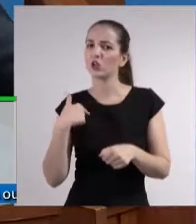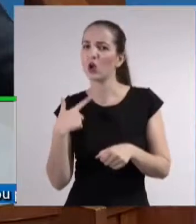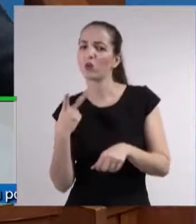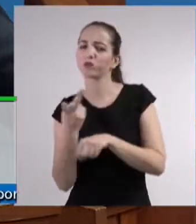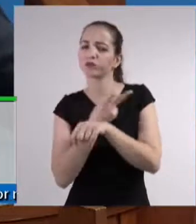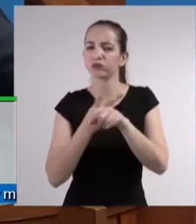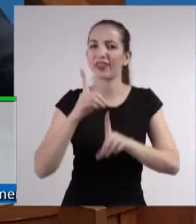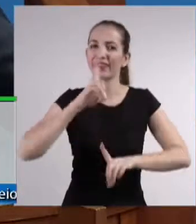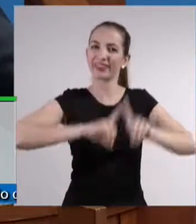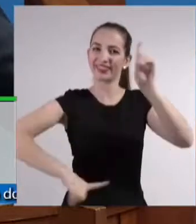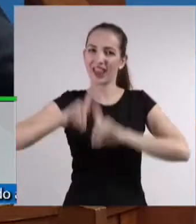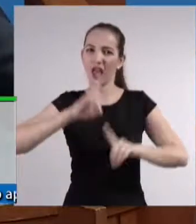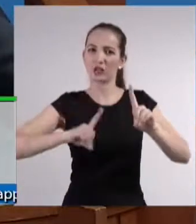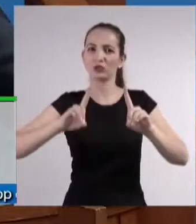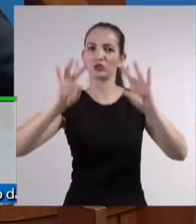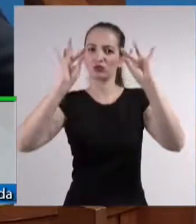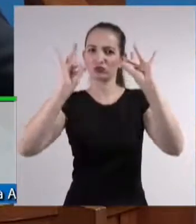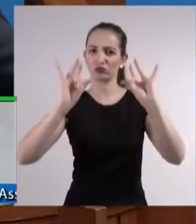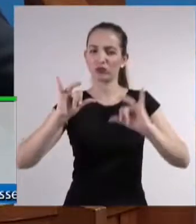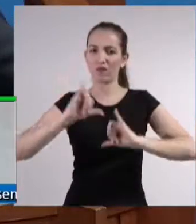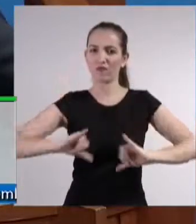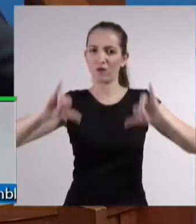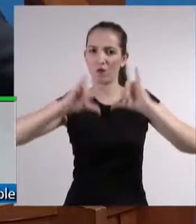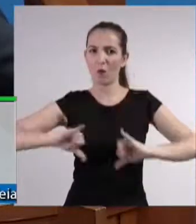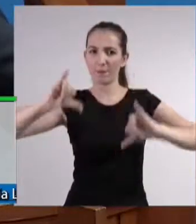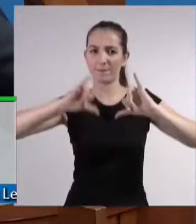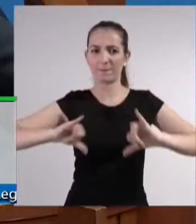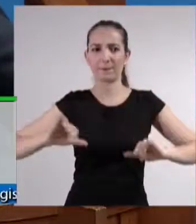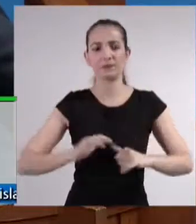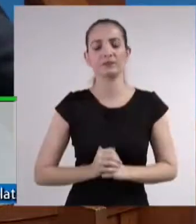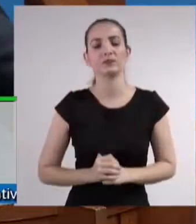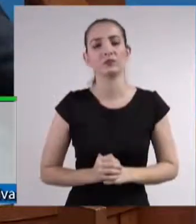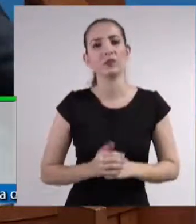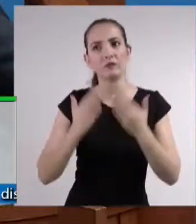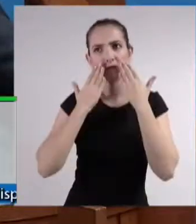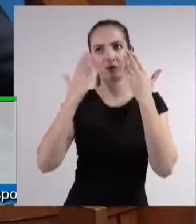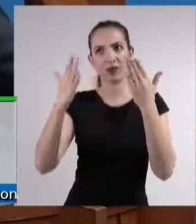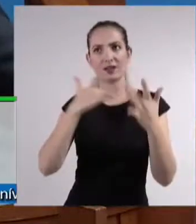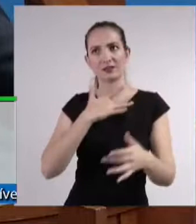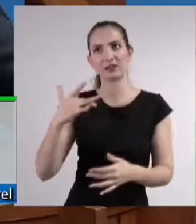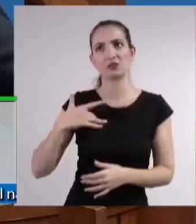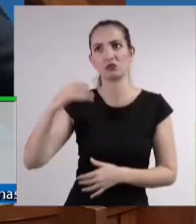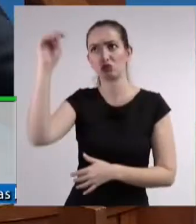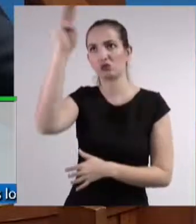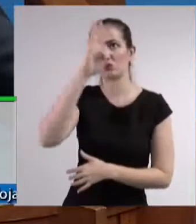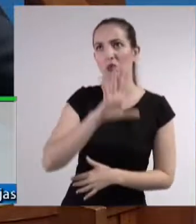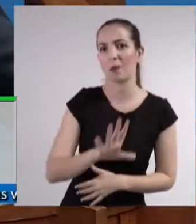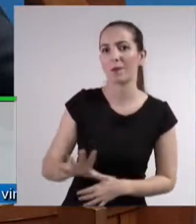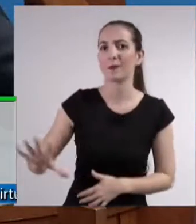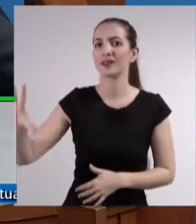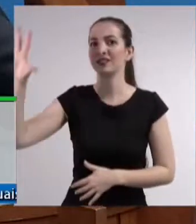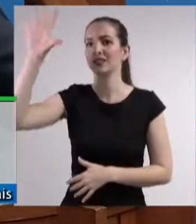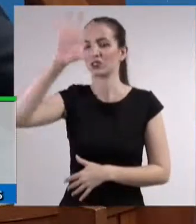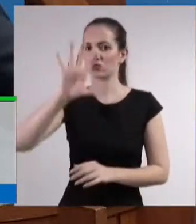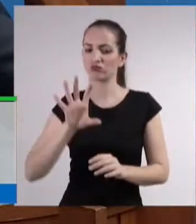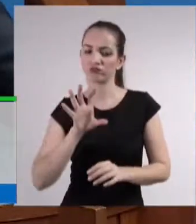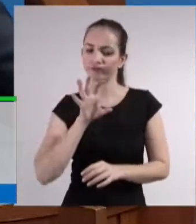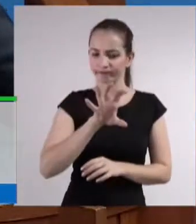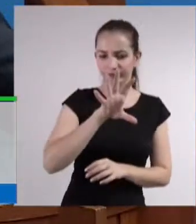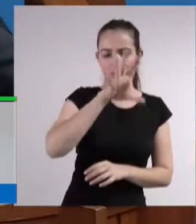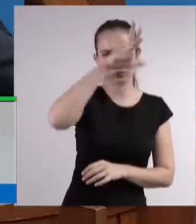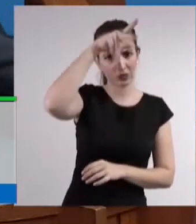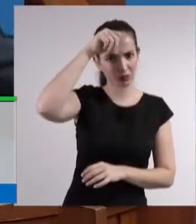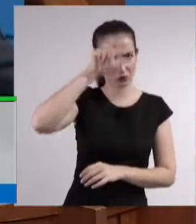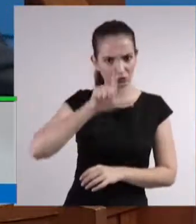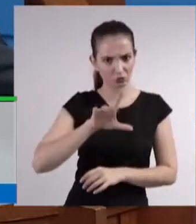busquei me inteirar da saúde a nível de Brasil, do Mato Grosso do Sul e também